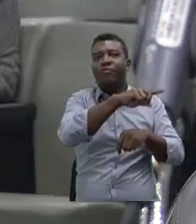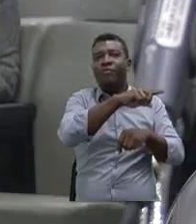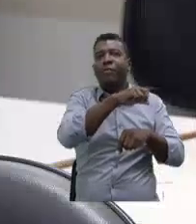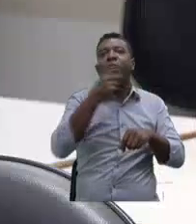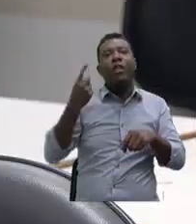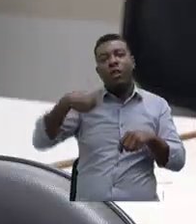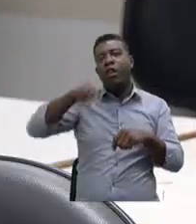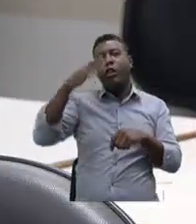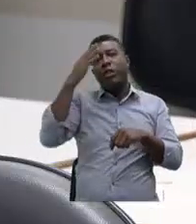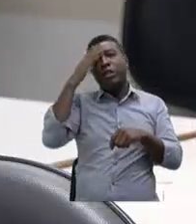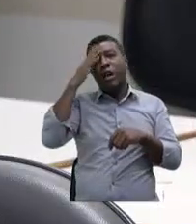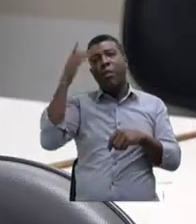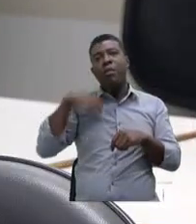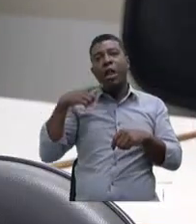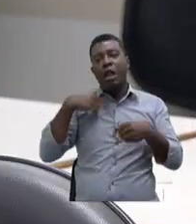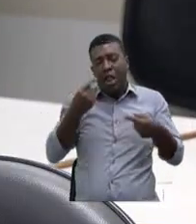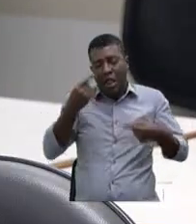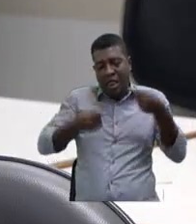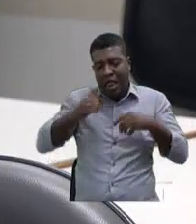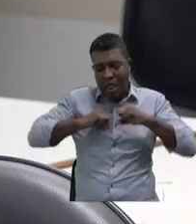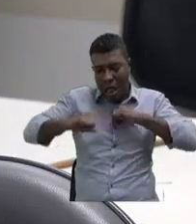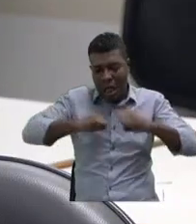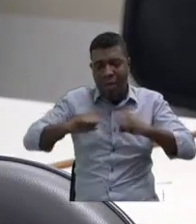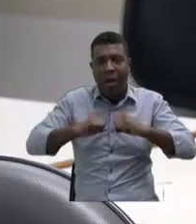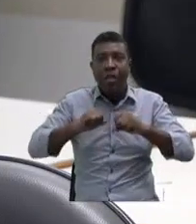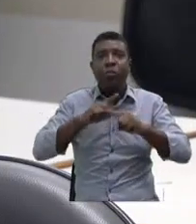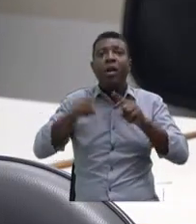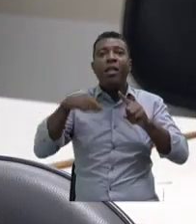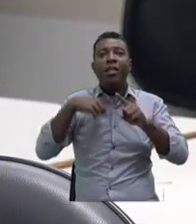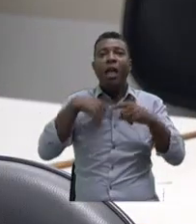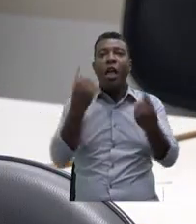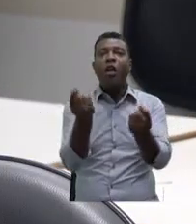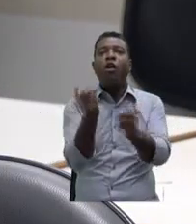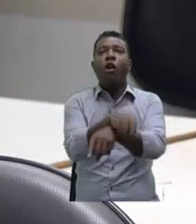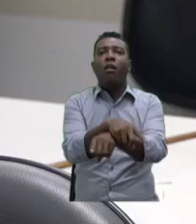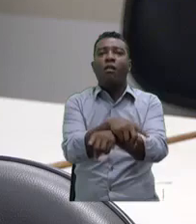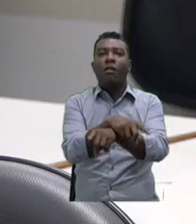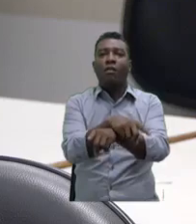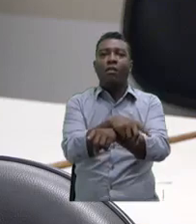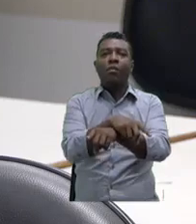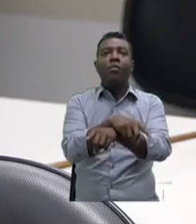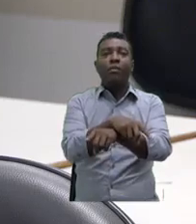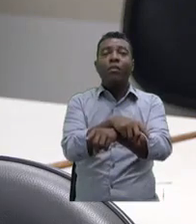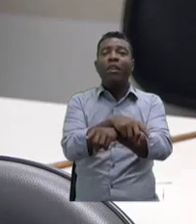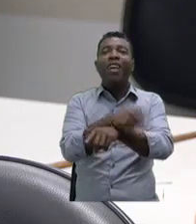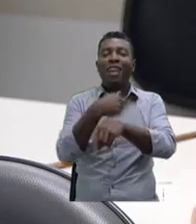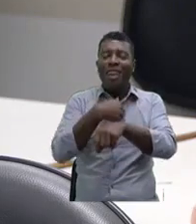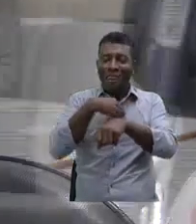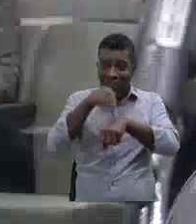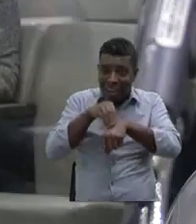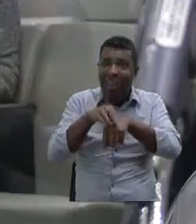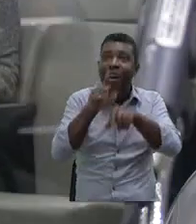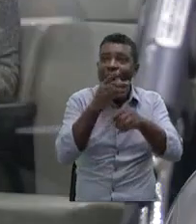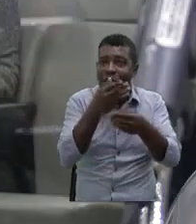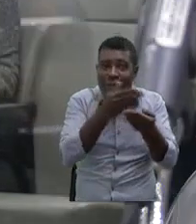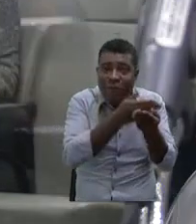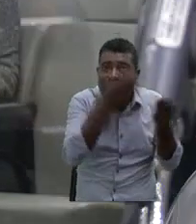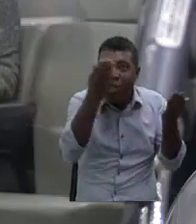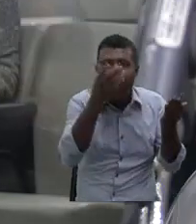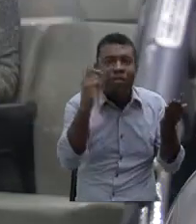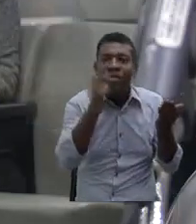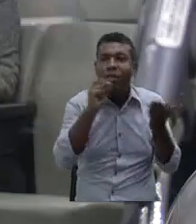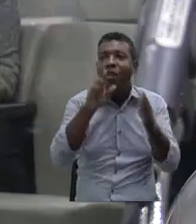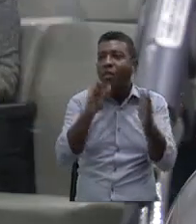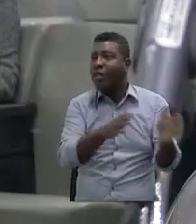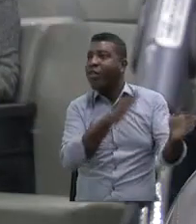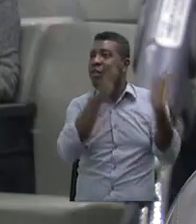debates que estão sendo feitos, mas nós temos uma contradição enorme e o governo Zema tem se apresentado na destruição